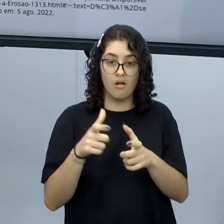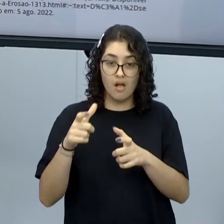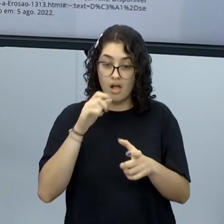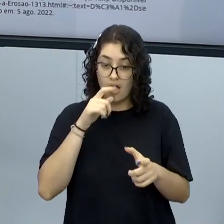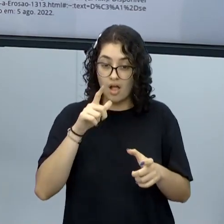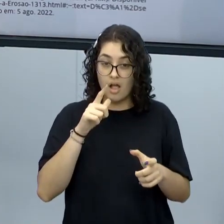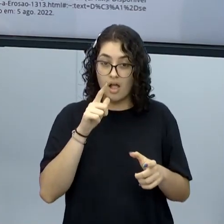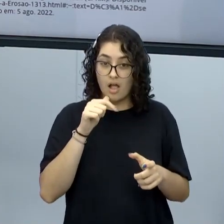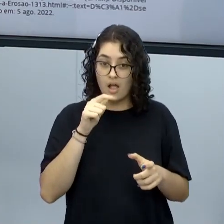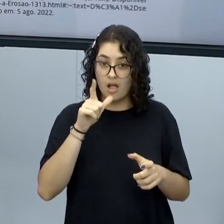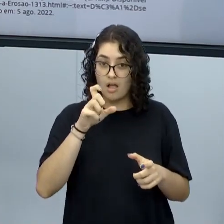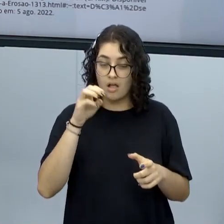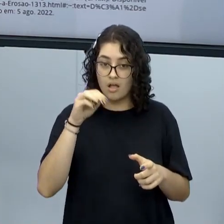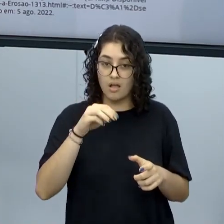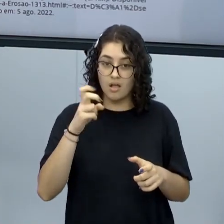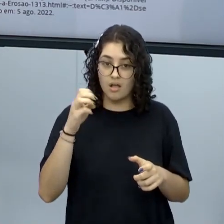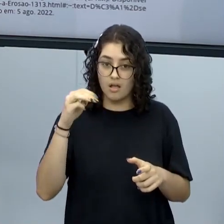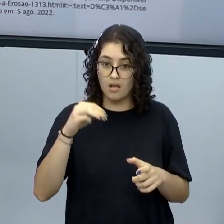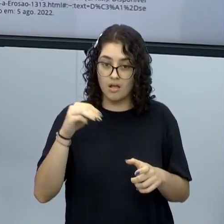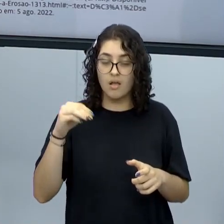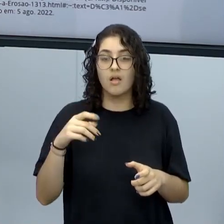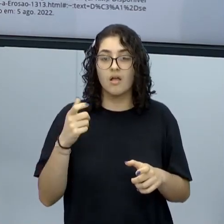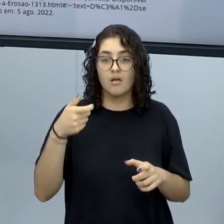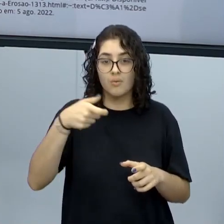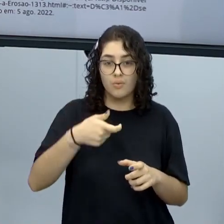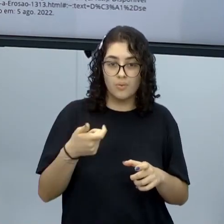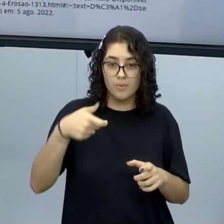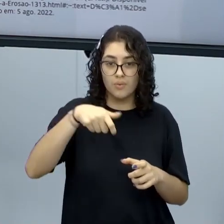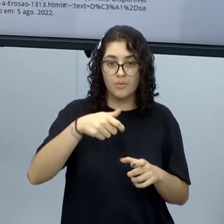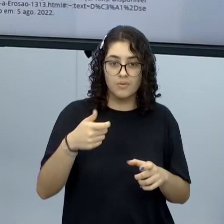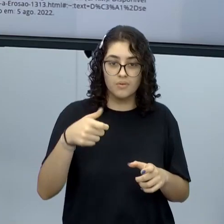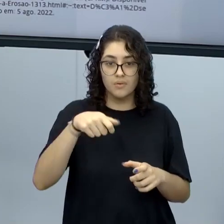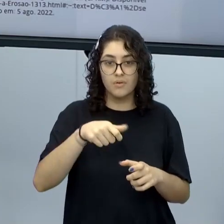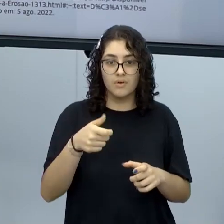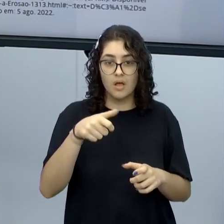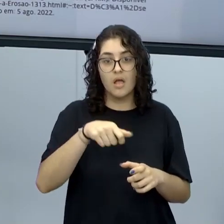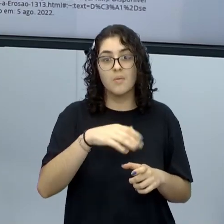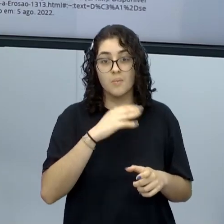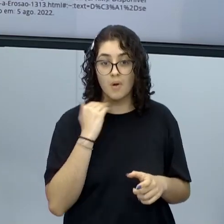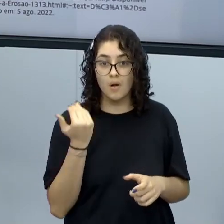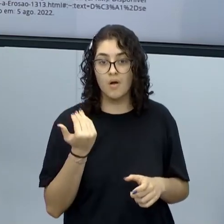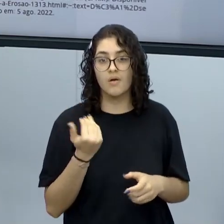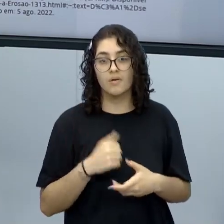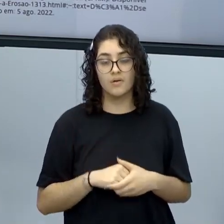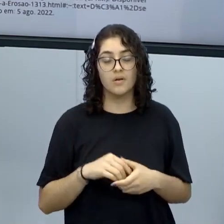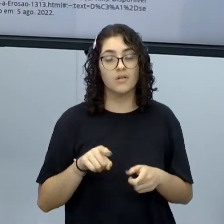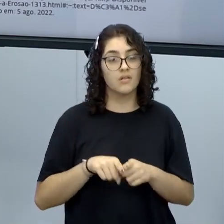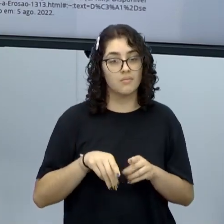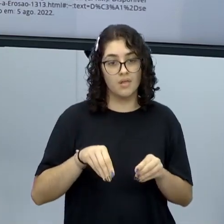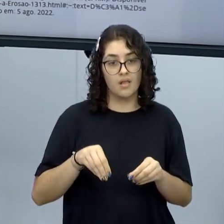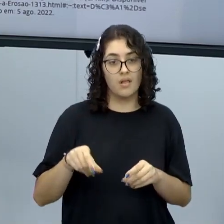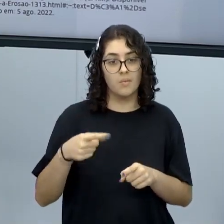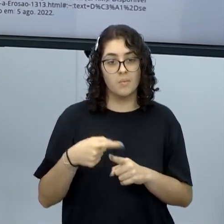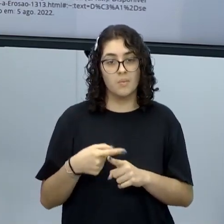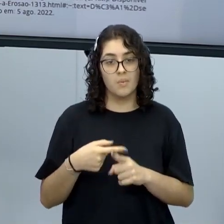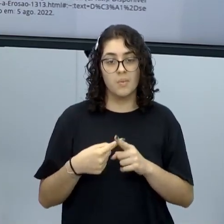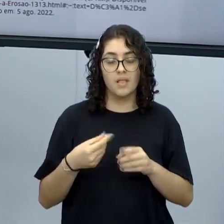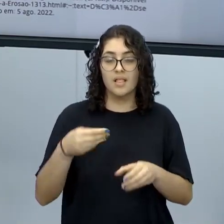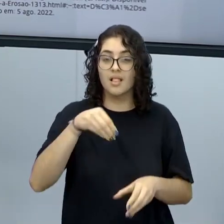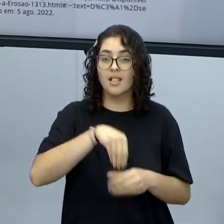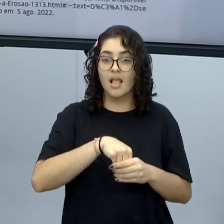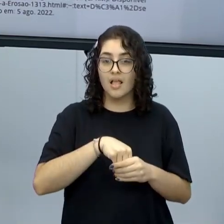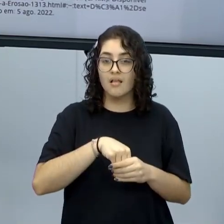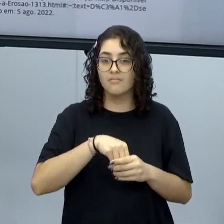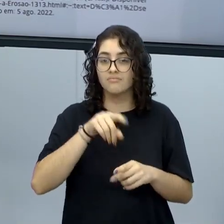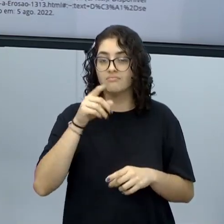não molhar ela a cada 5 minutos, estou exagerando, mas se você não molhar ela a cada 5 minutos, ela morre. O solo tem a mesma ideia. Por causa que a composição,